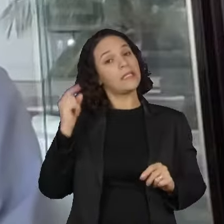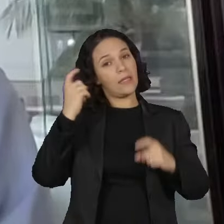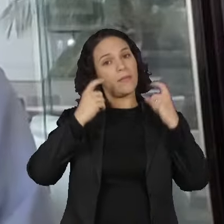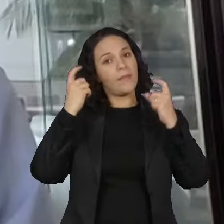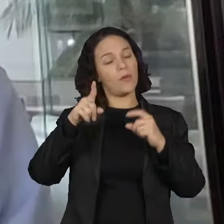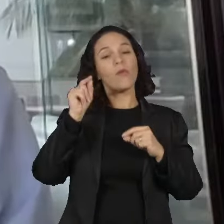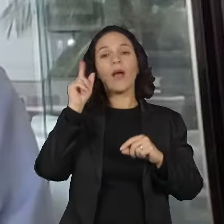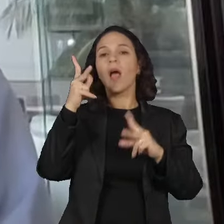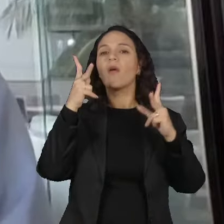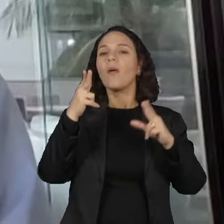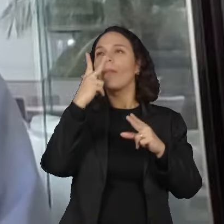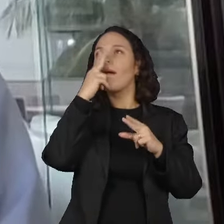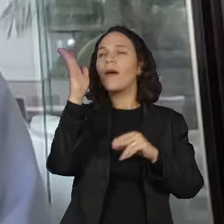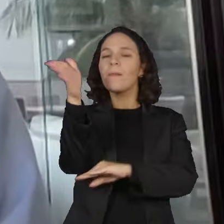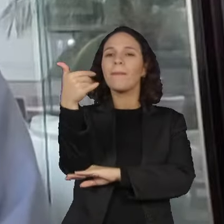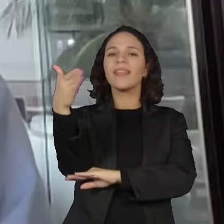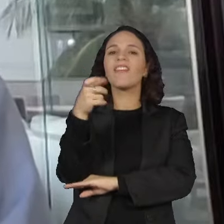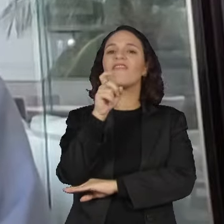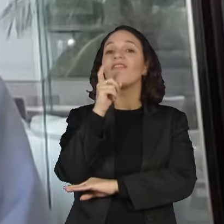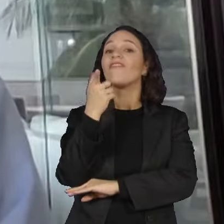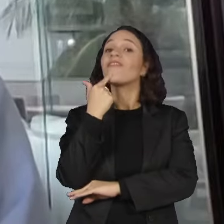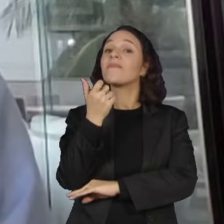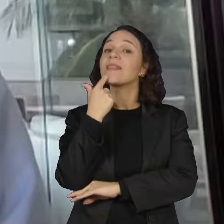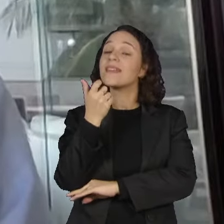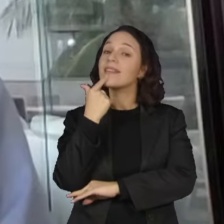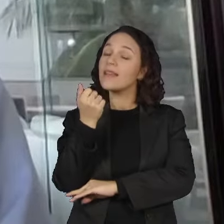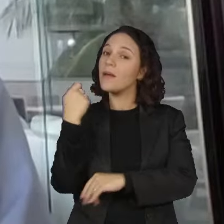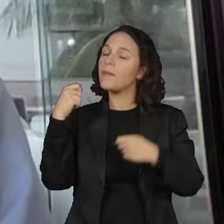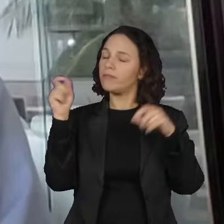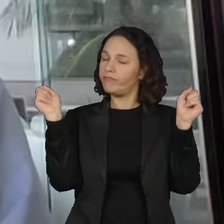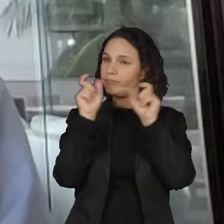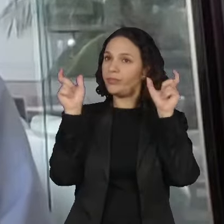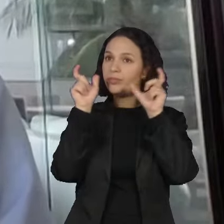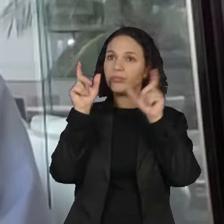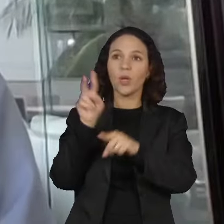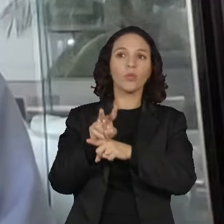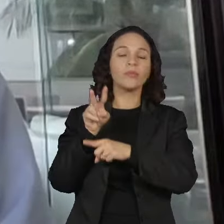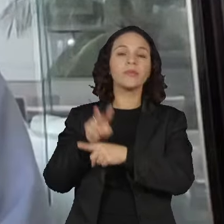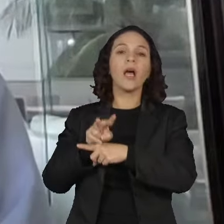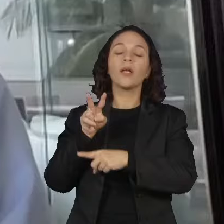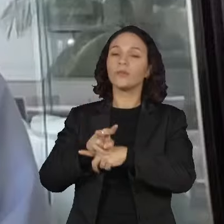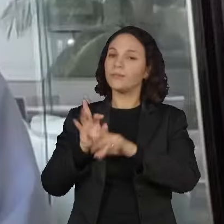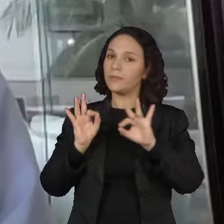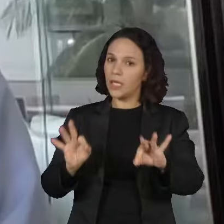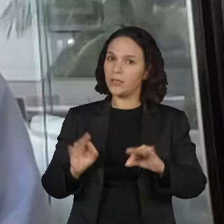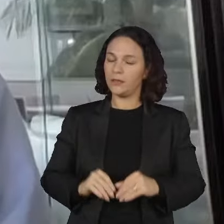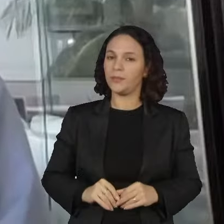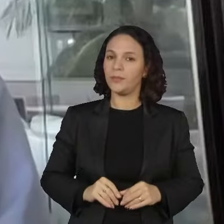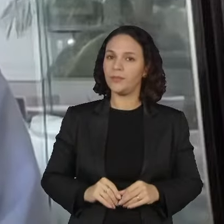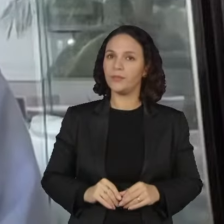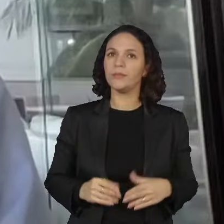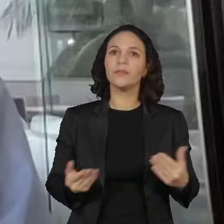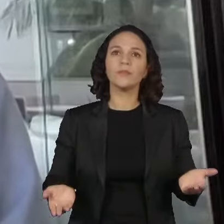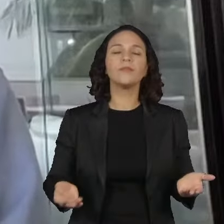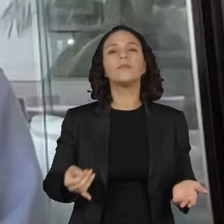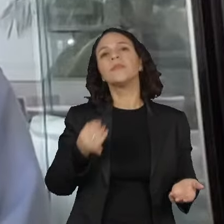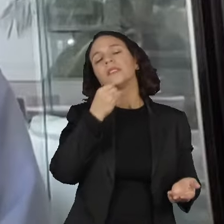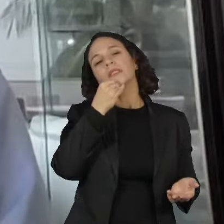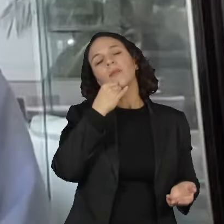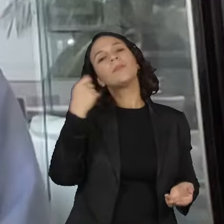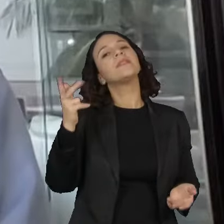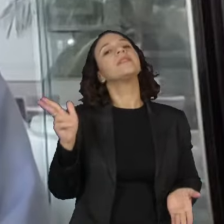bandeira vermelha, ou seja, aquela que precisa de um cuidado especial. Precisa de ir